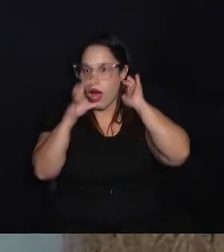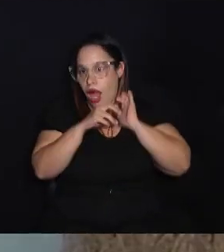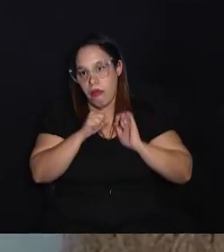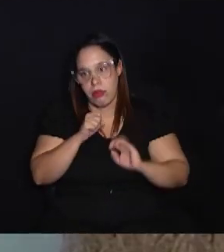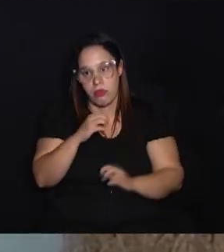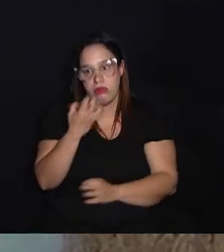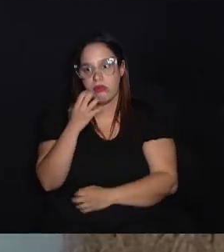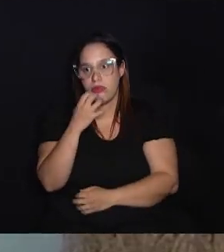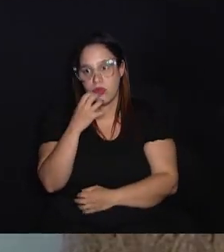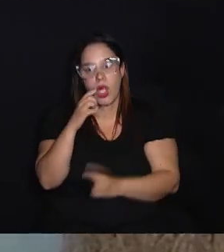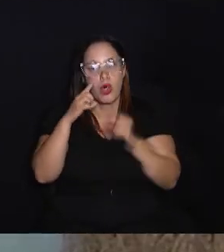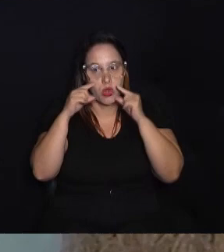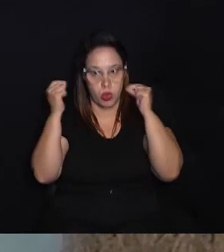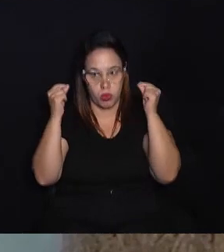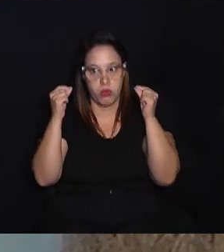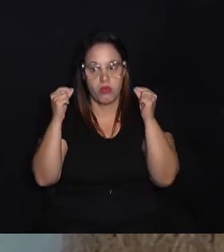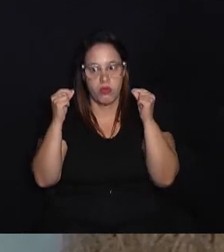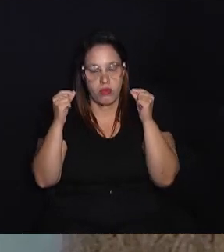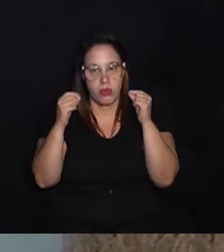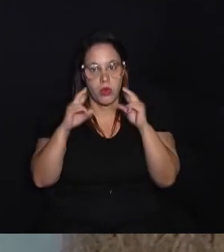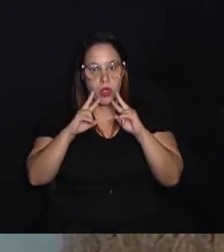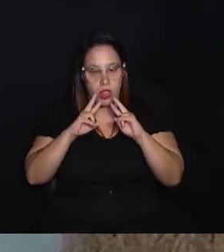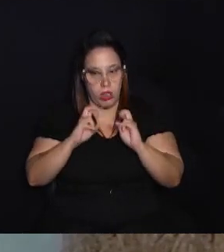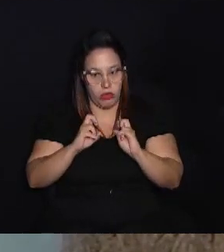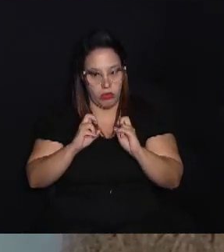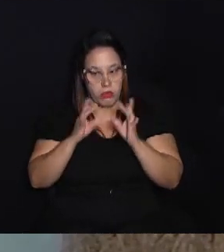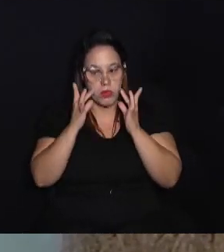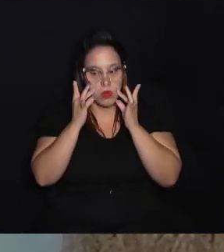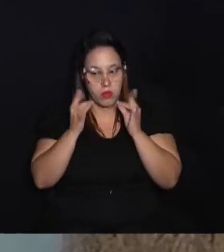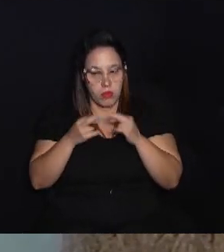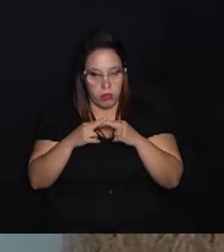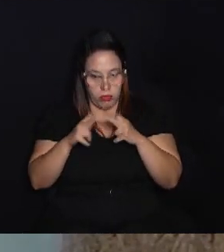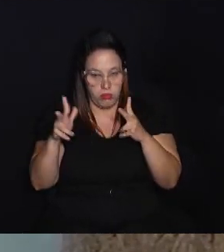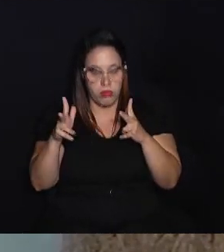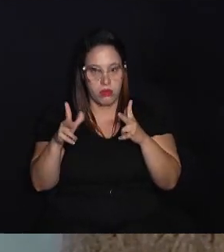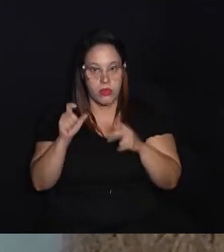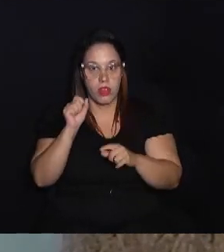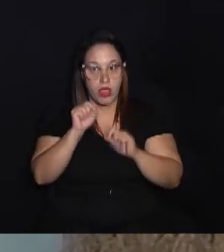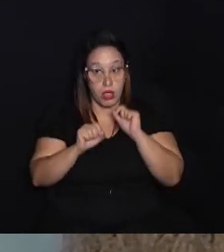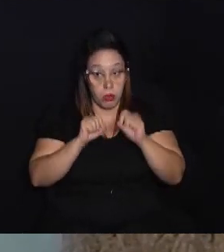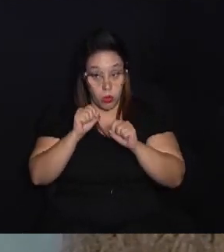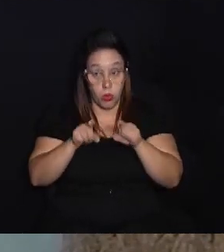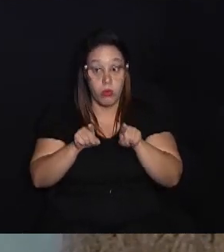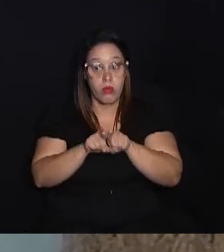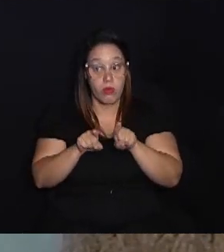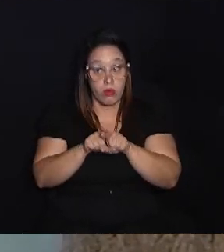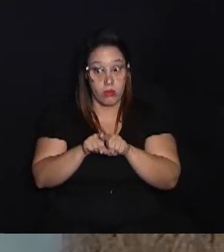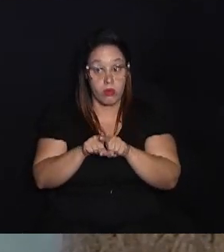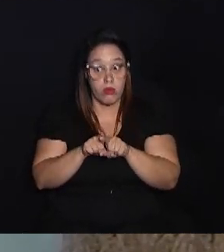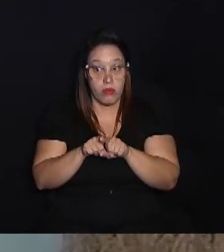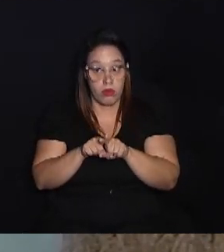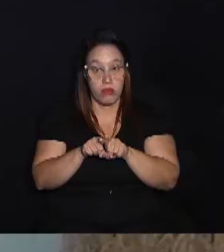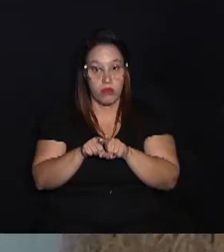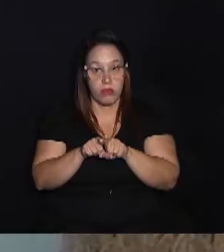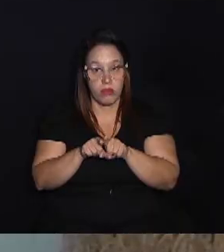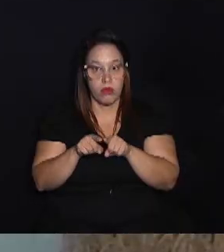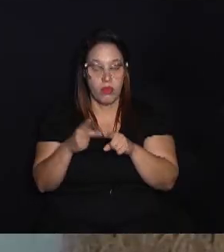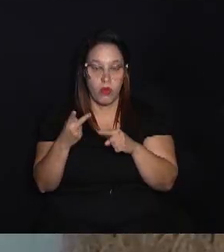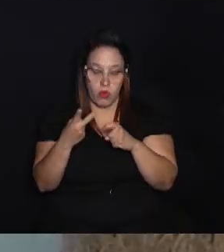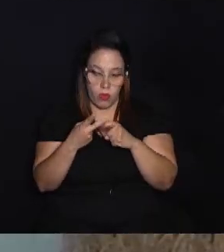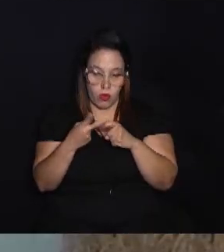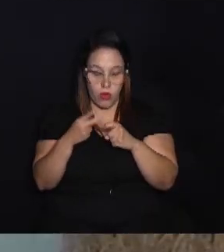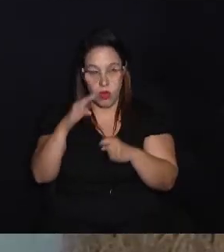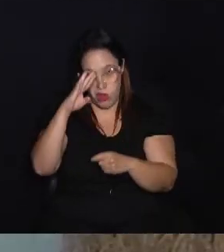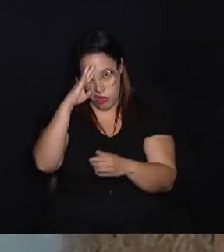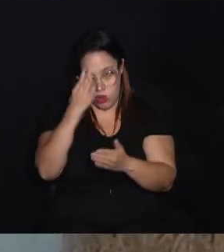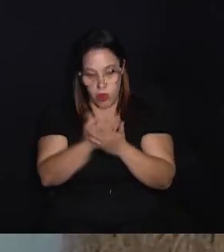cachorro e que um gato. Então, acho que a atenção diferenciada seria mais nesse ponto também. Então, você já ter um veterinário que você confie